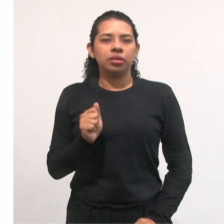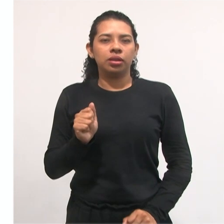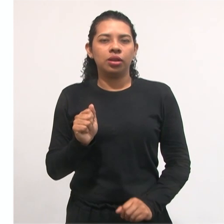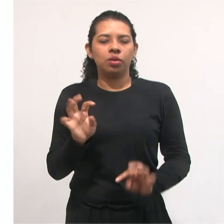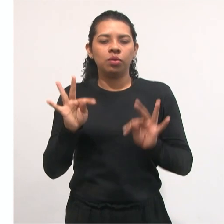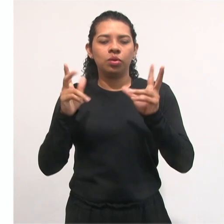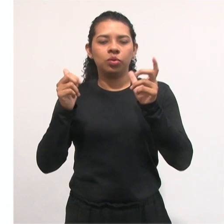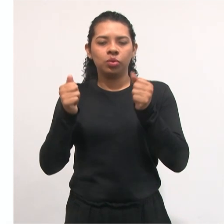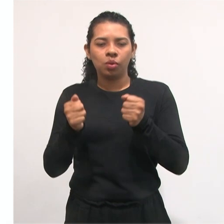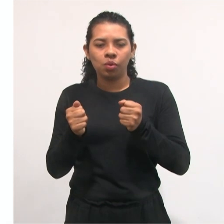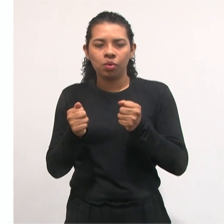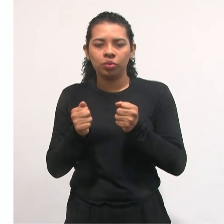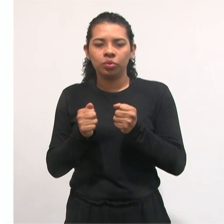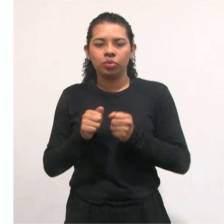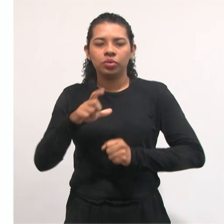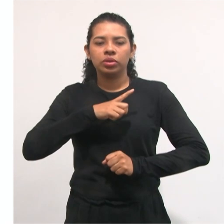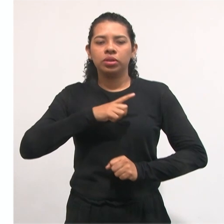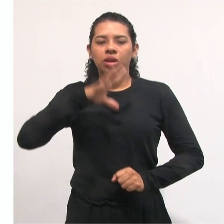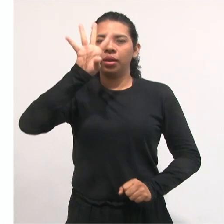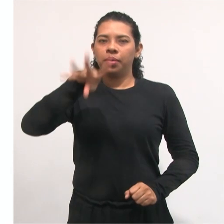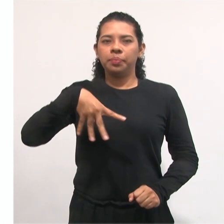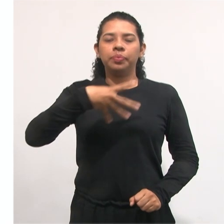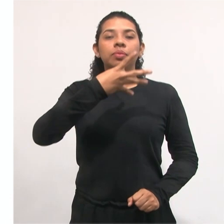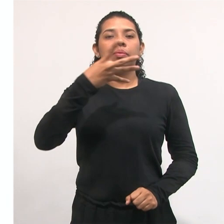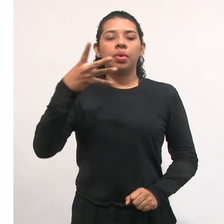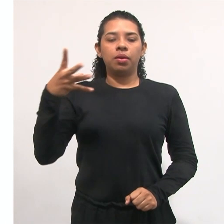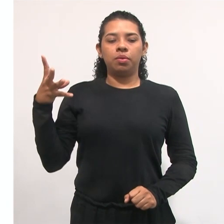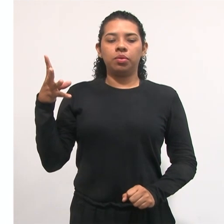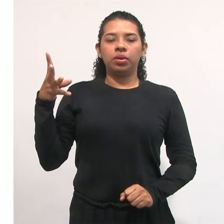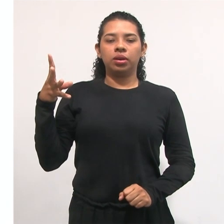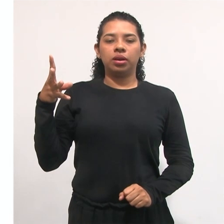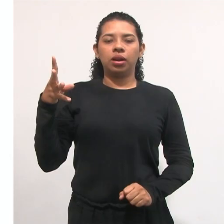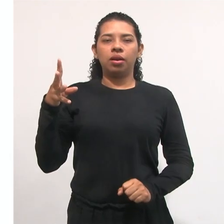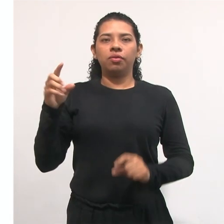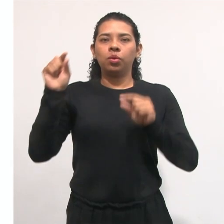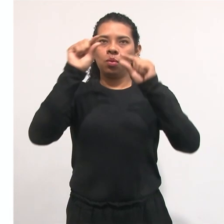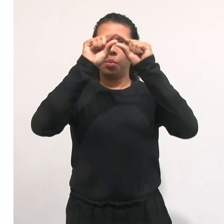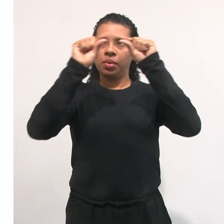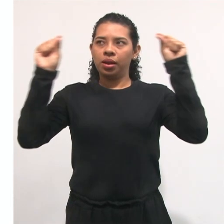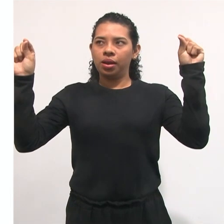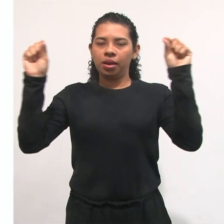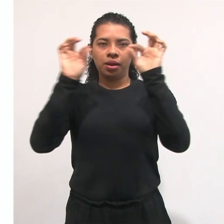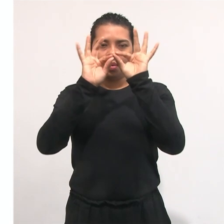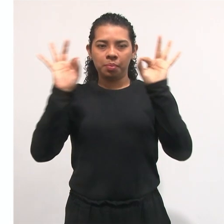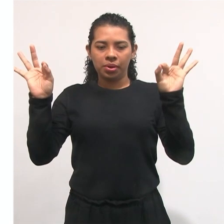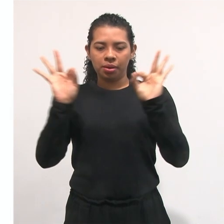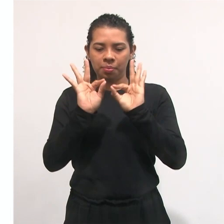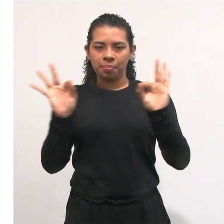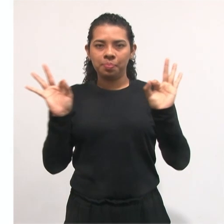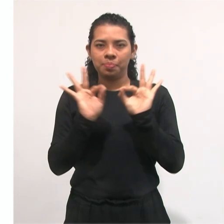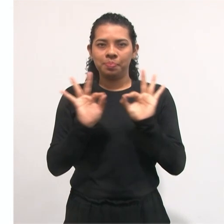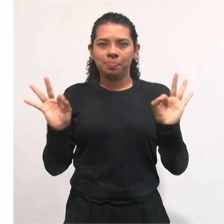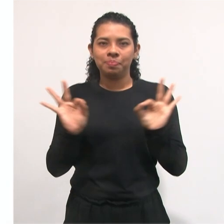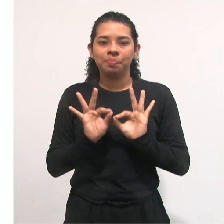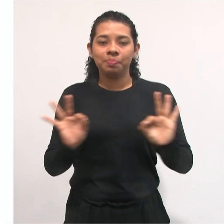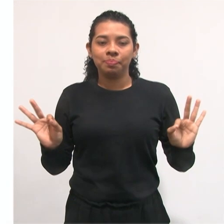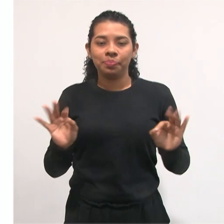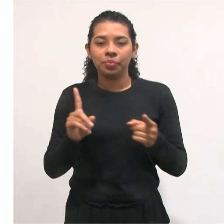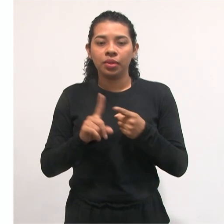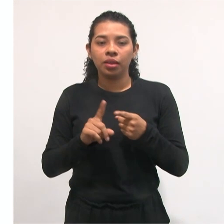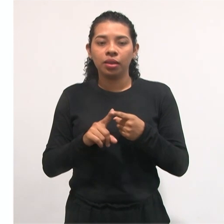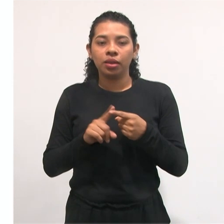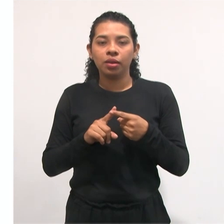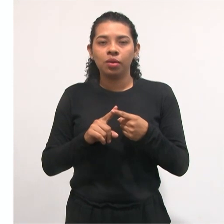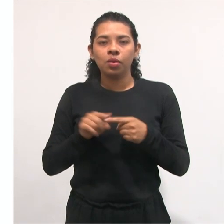um valor. Cada valor desse completo, onde você junta várias células, né, a gente chama isso de